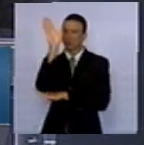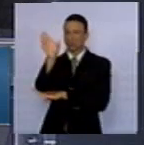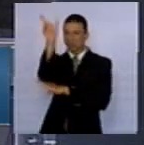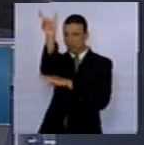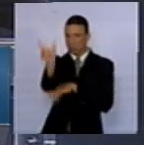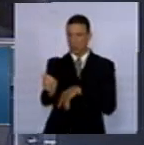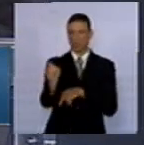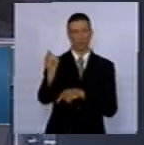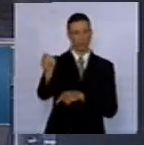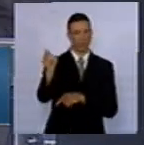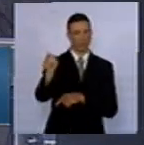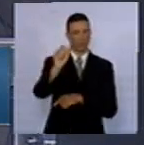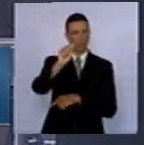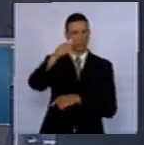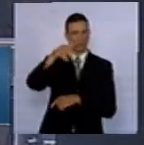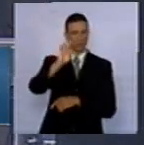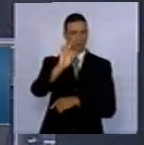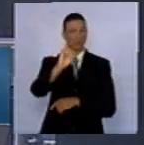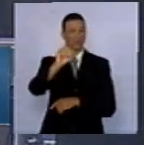da Silva subprocurador